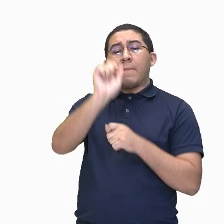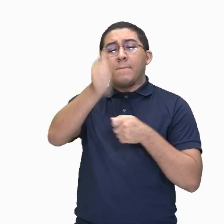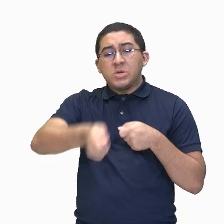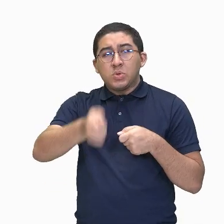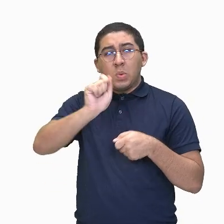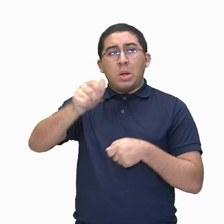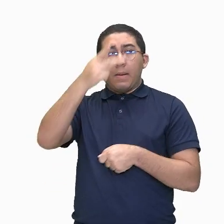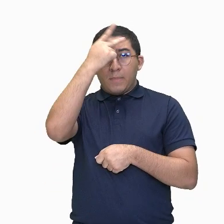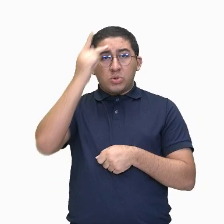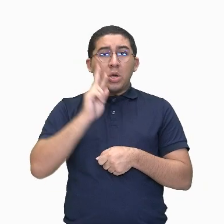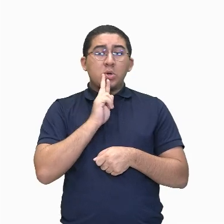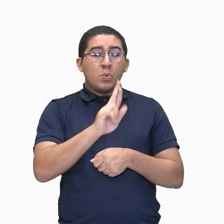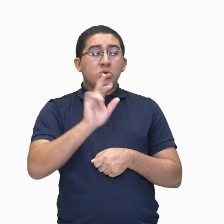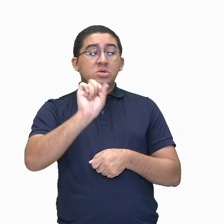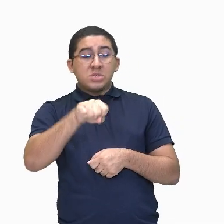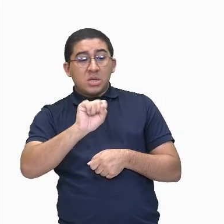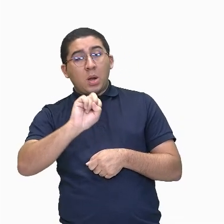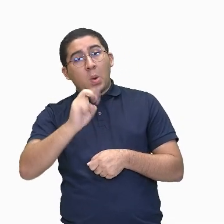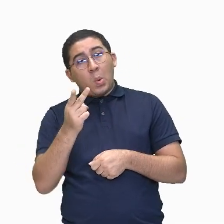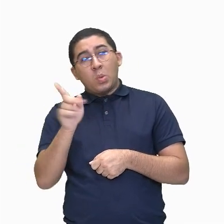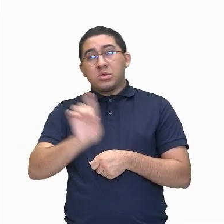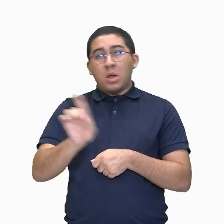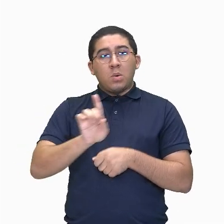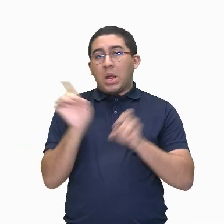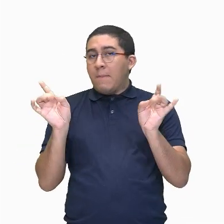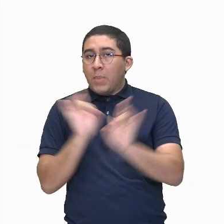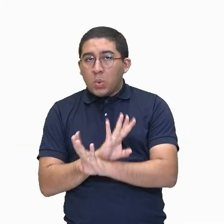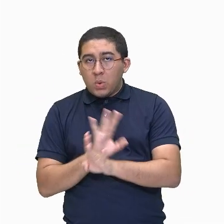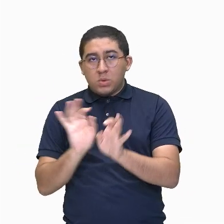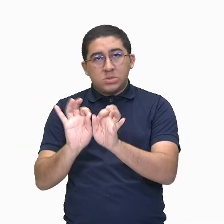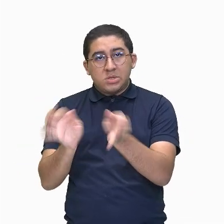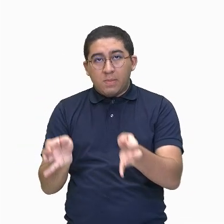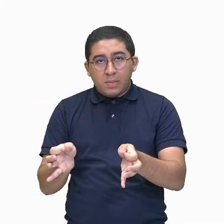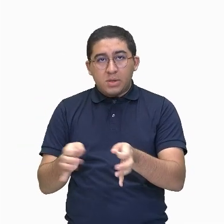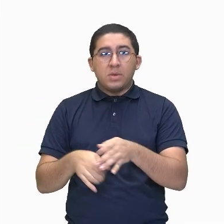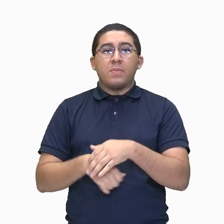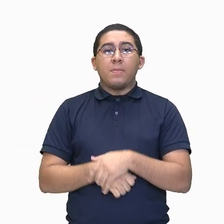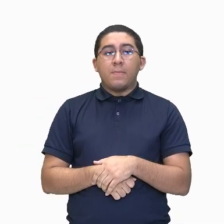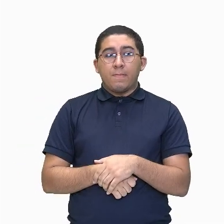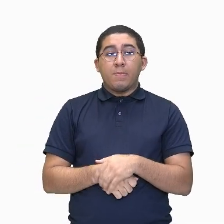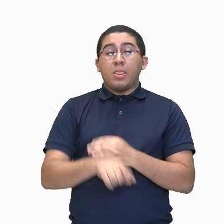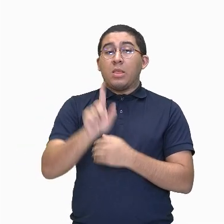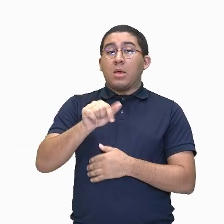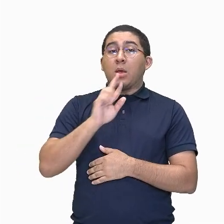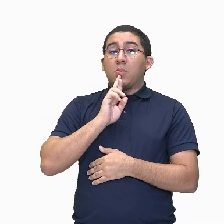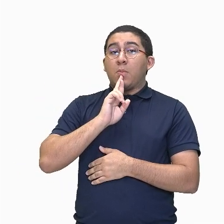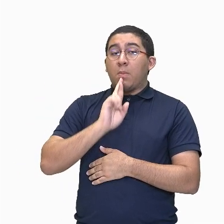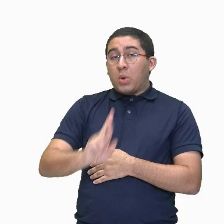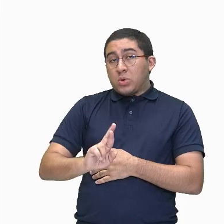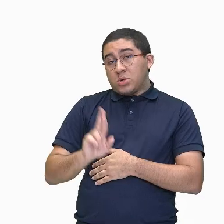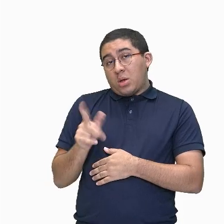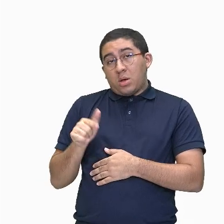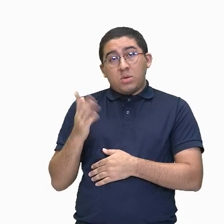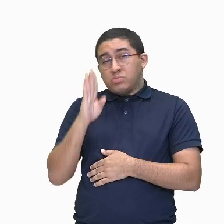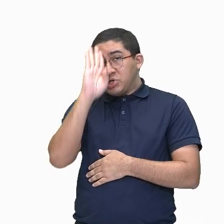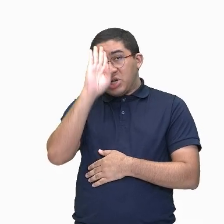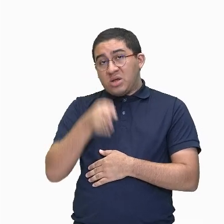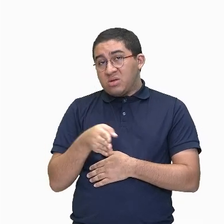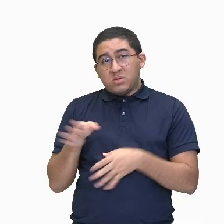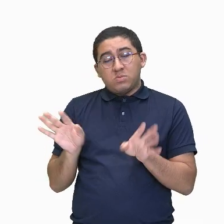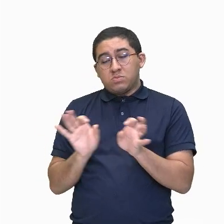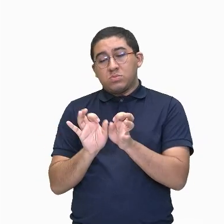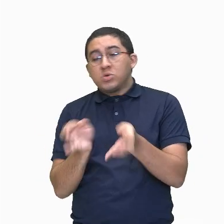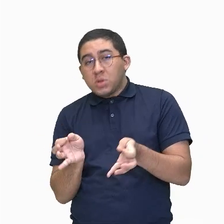vai dizer sim ou não, né? E então, essa resposta ela é um pouco mais,